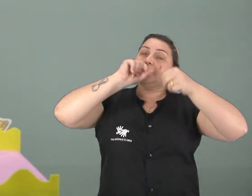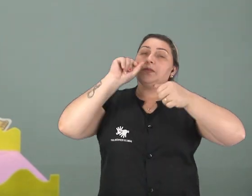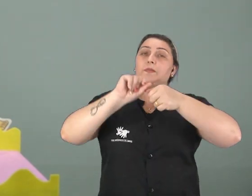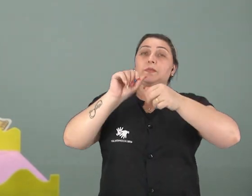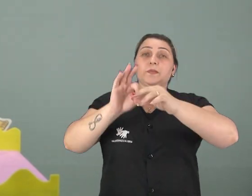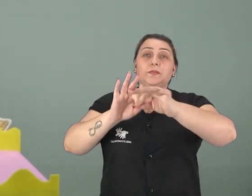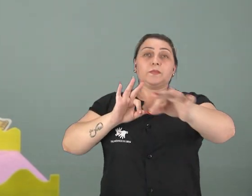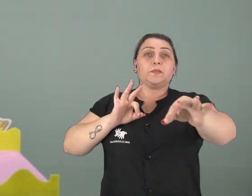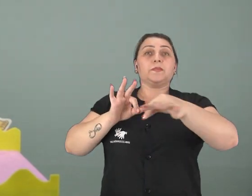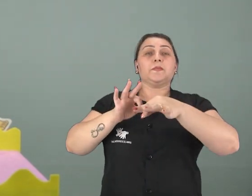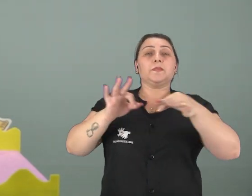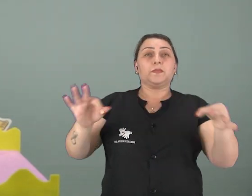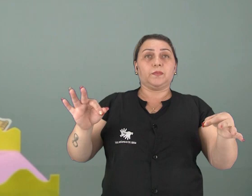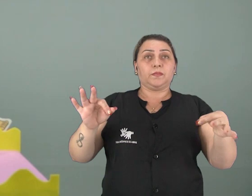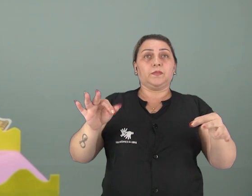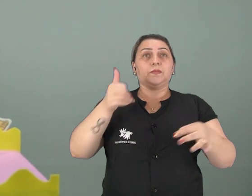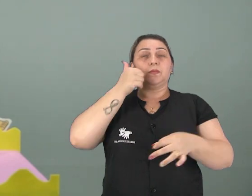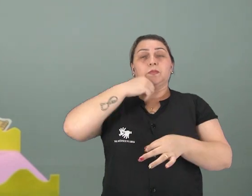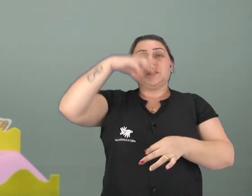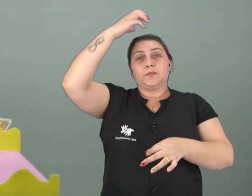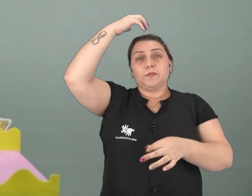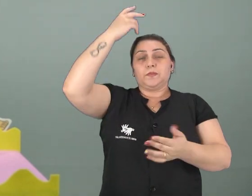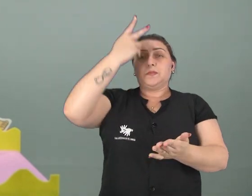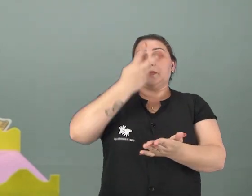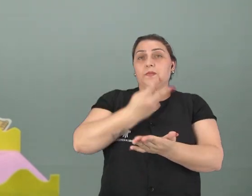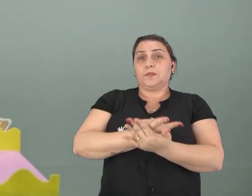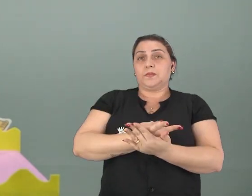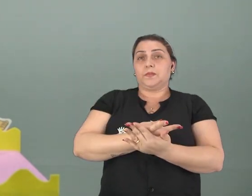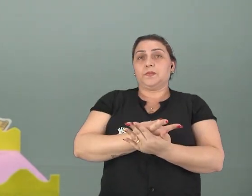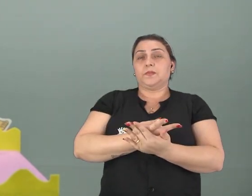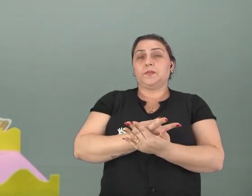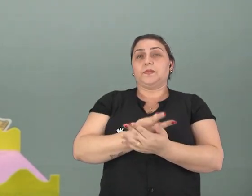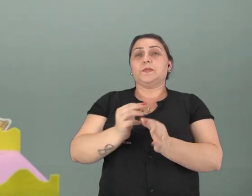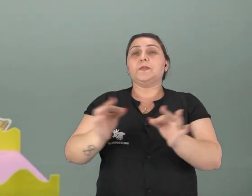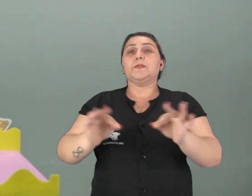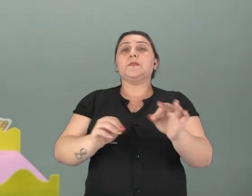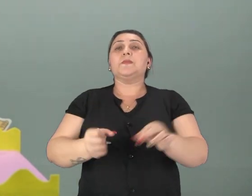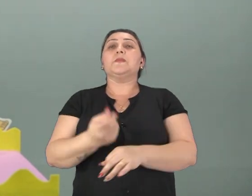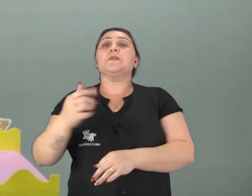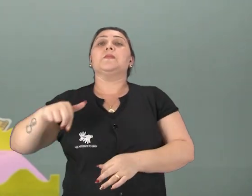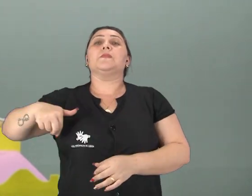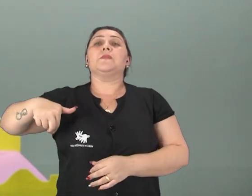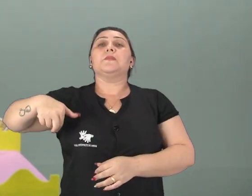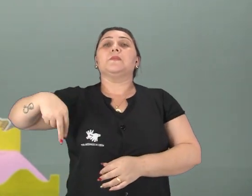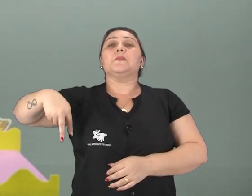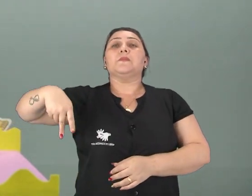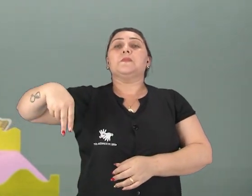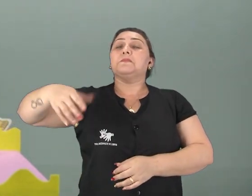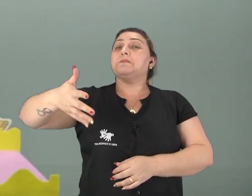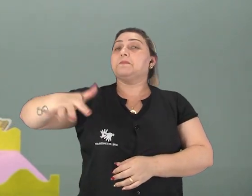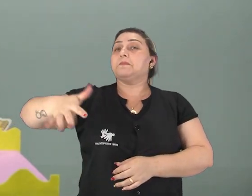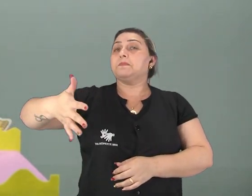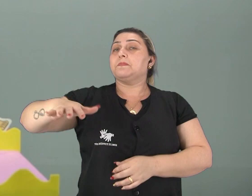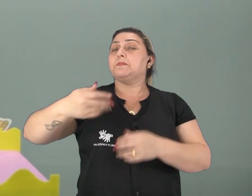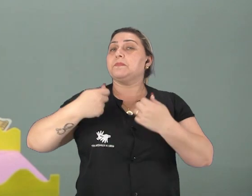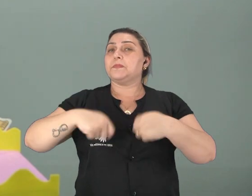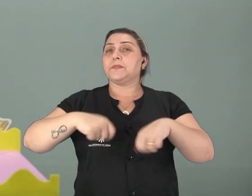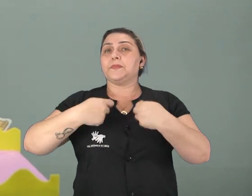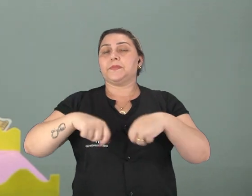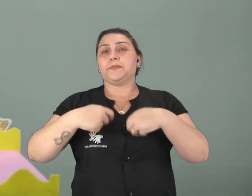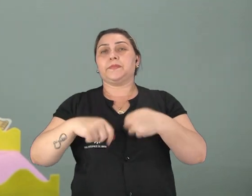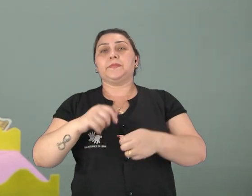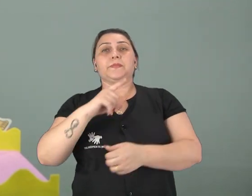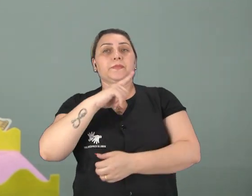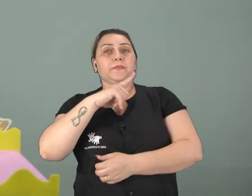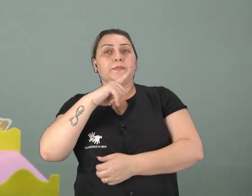a medição. Quando a rainha estava deitada, ele mediu quantos passos, mais ou menos,